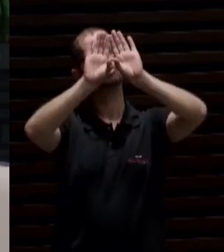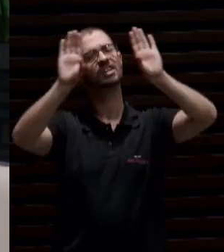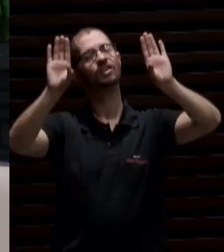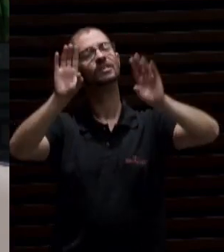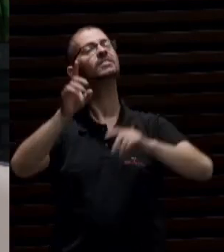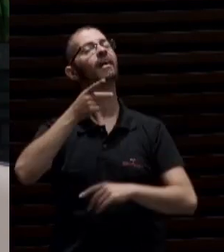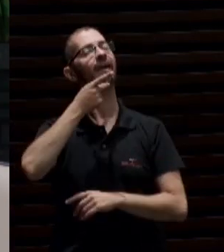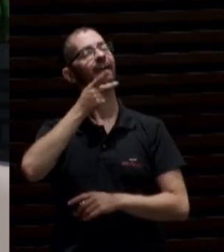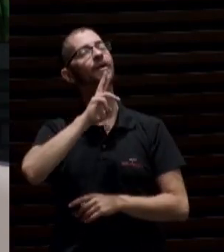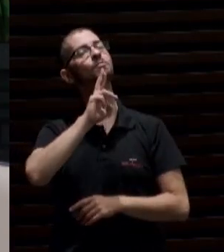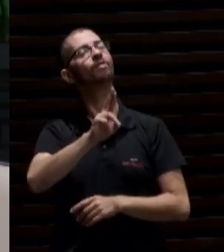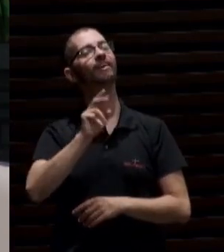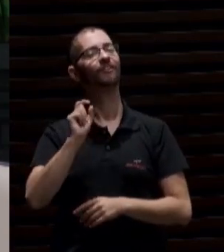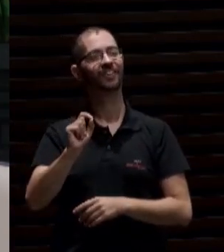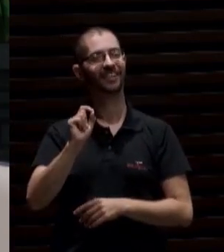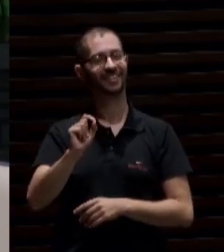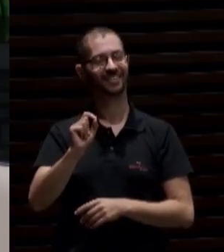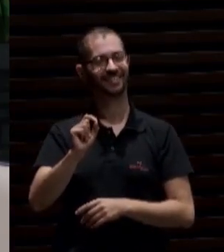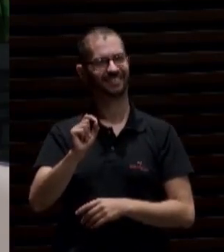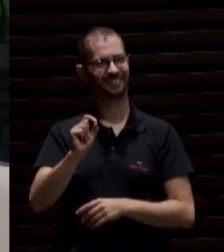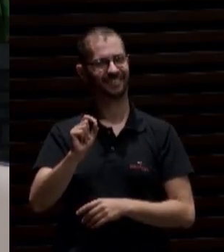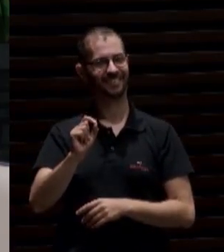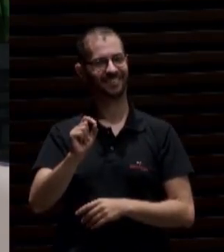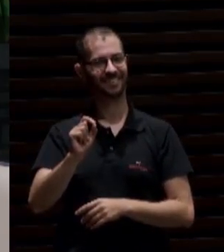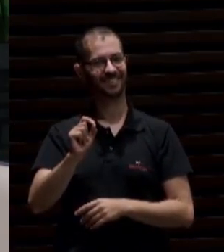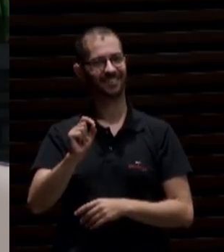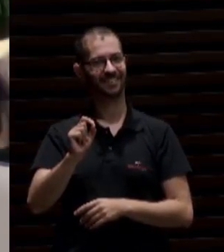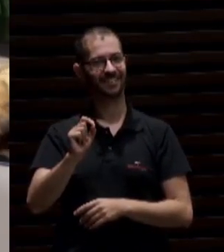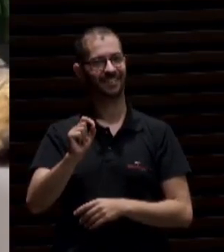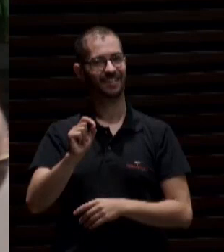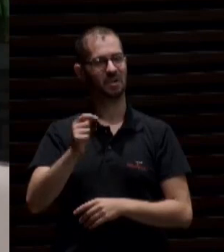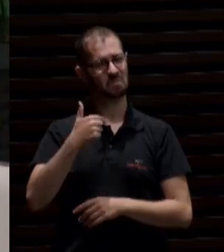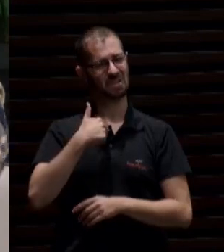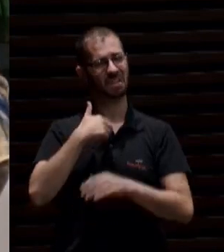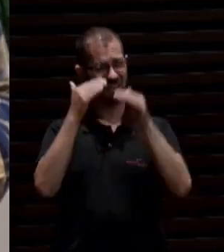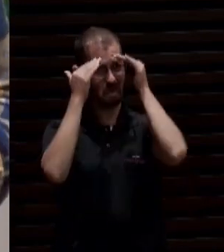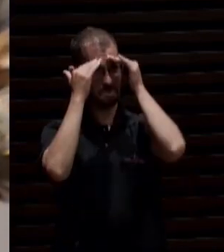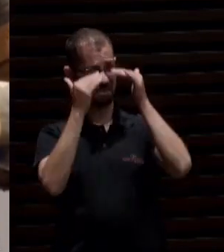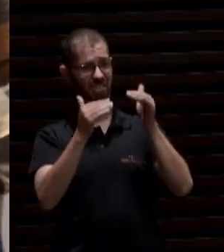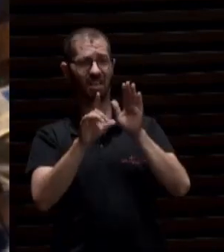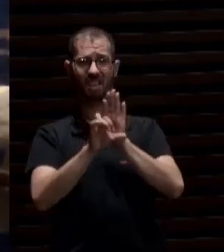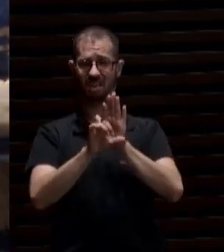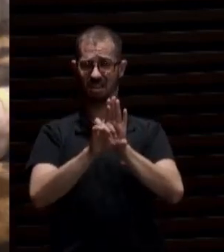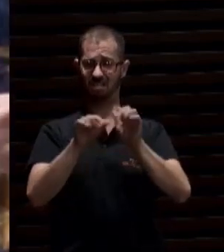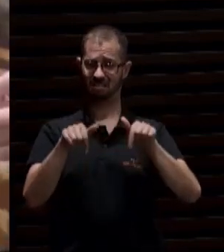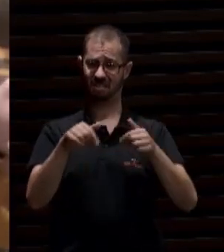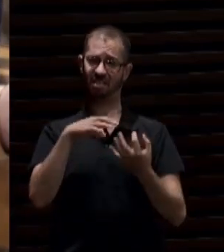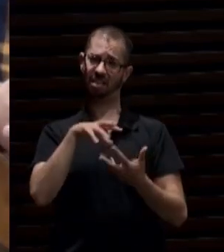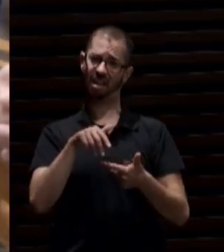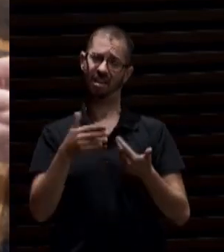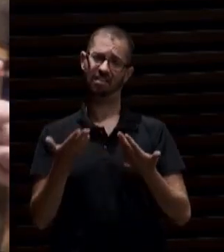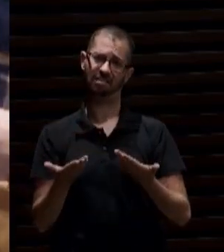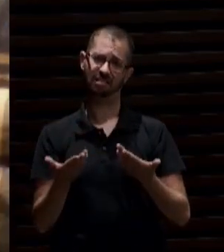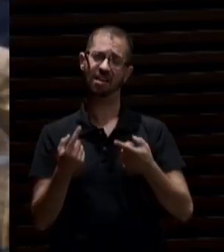Você vai falar o quê? Que é porque você foi um bom cumpridor de leis na terra? Você vai falar